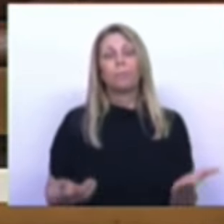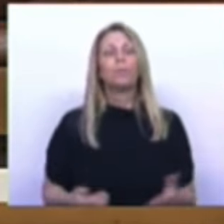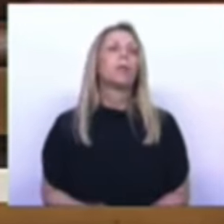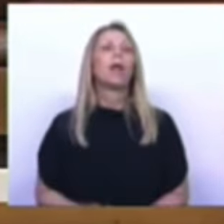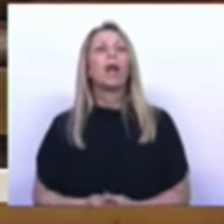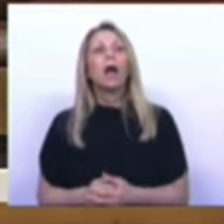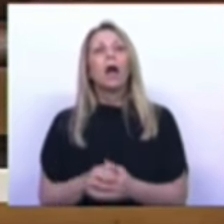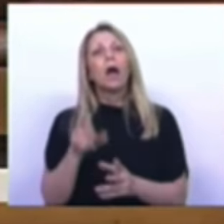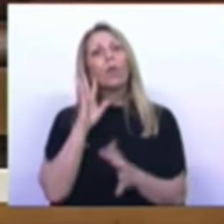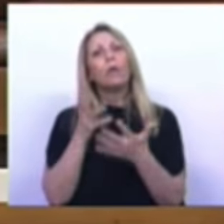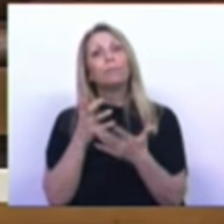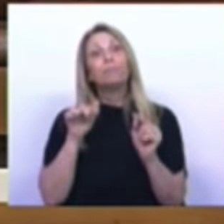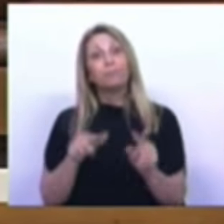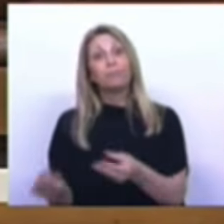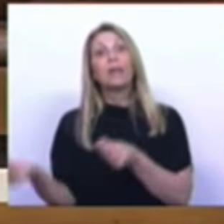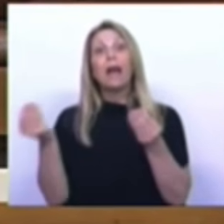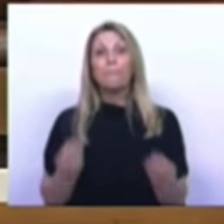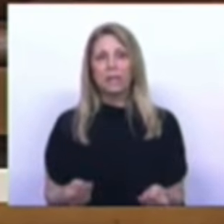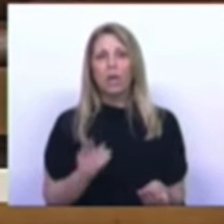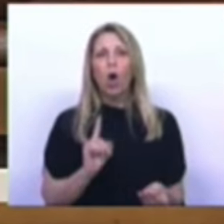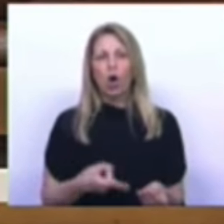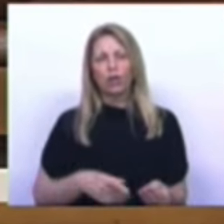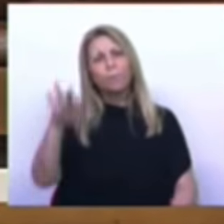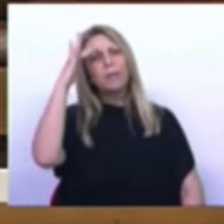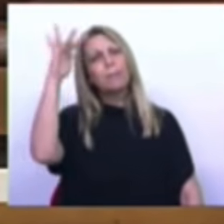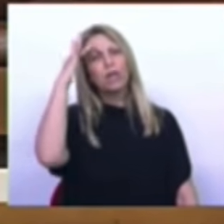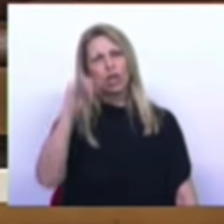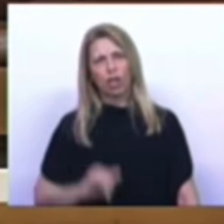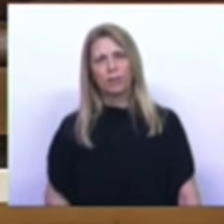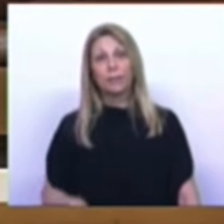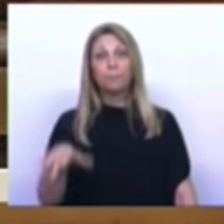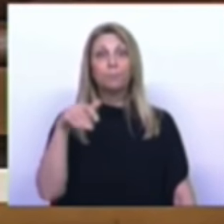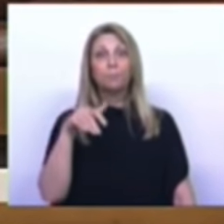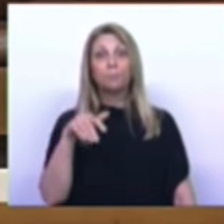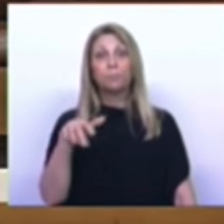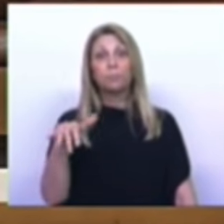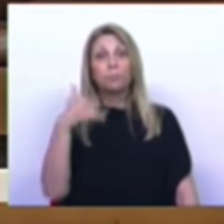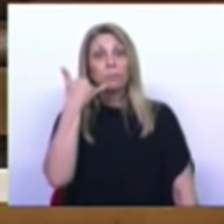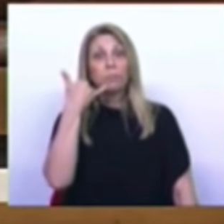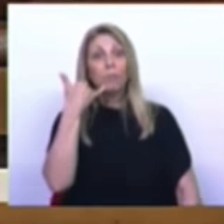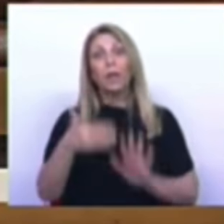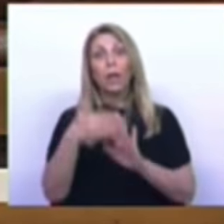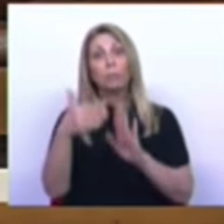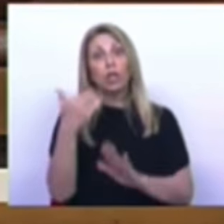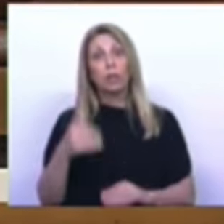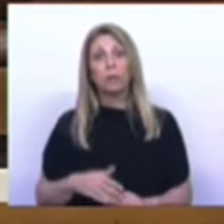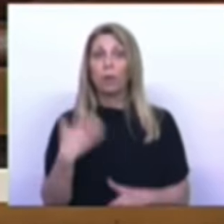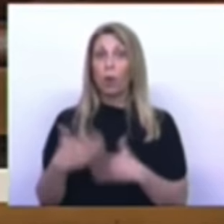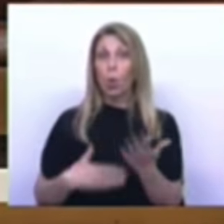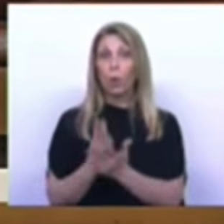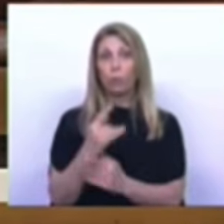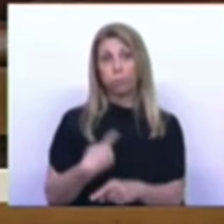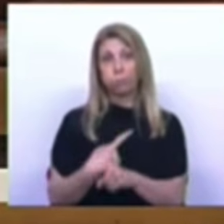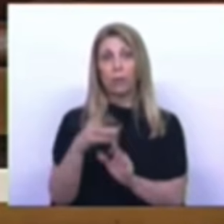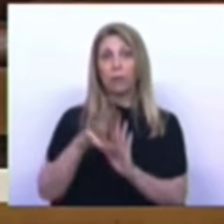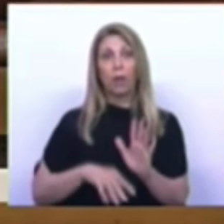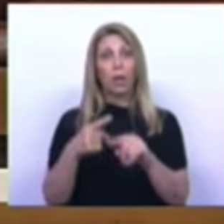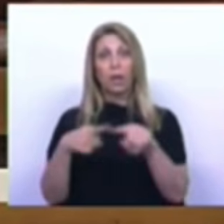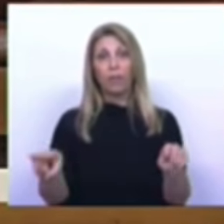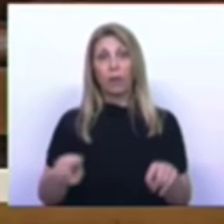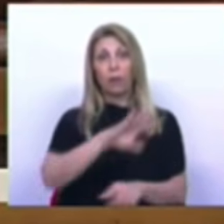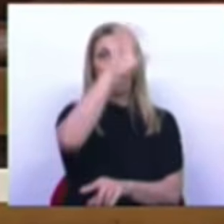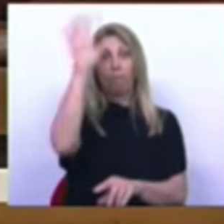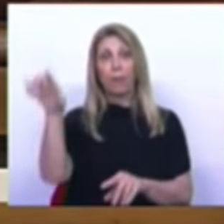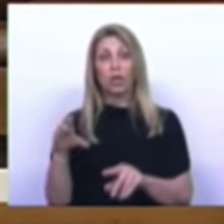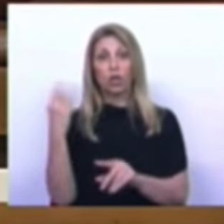Finalizo esta apresentação com o seguinte. Imagine-se as chamadas de emergência. Continuam a ter uma regra diferente em vários países da